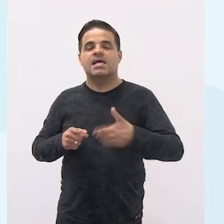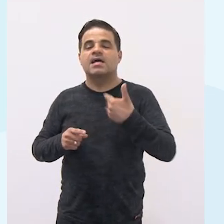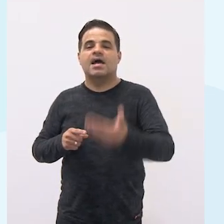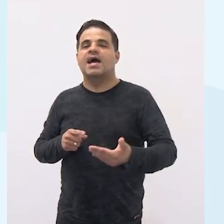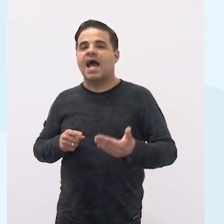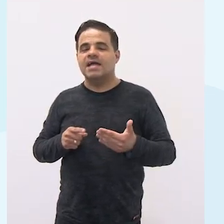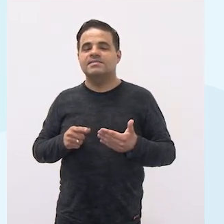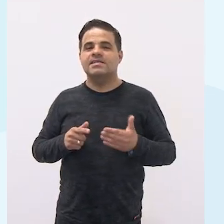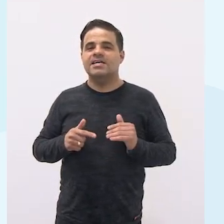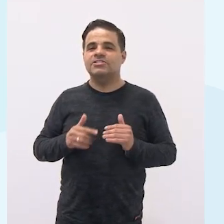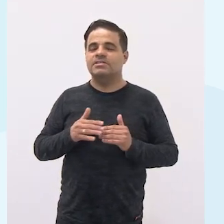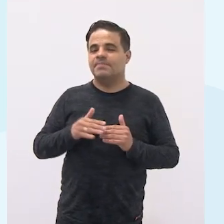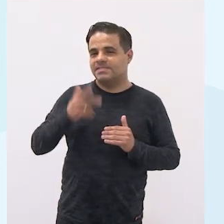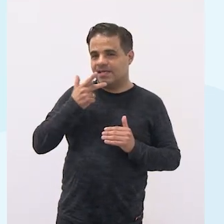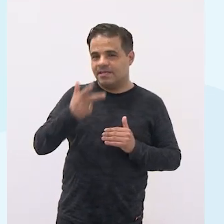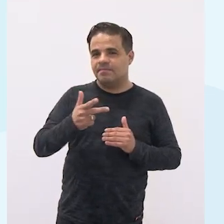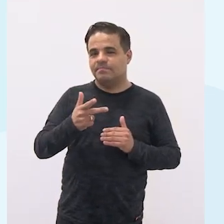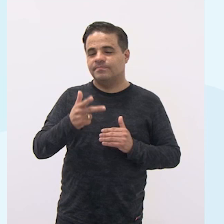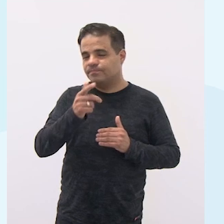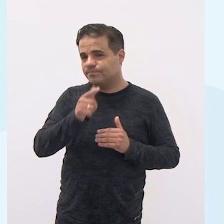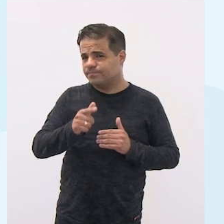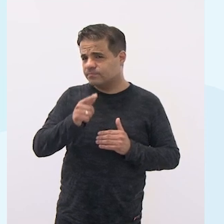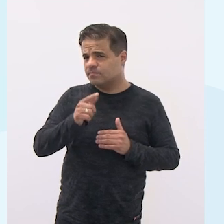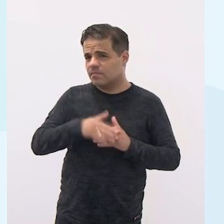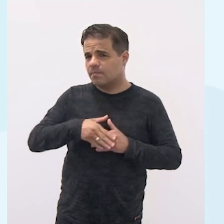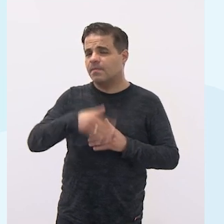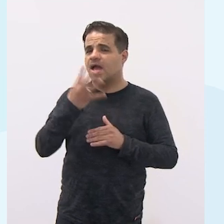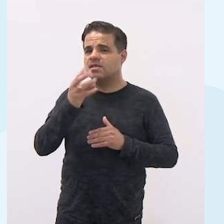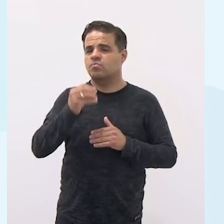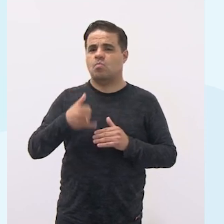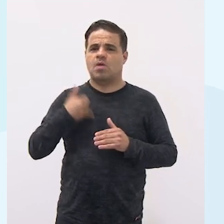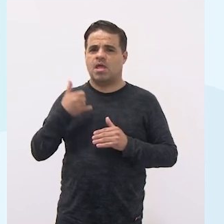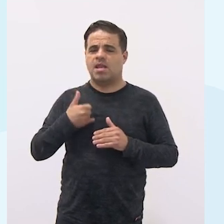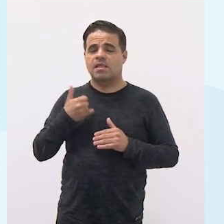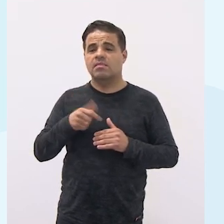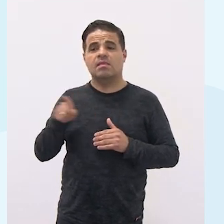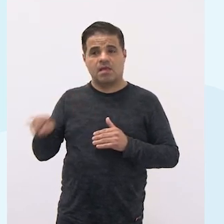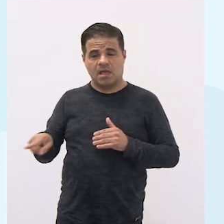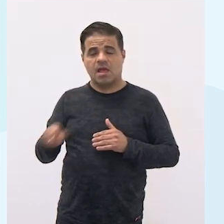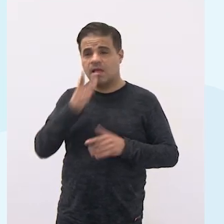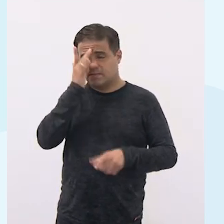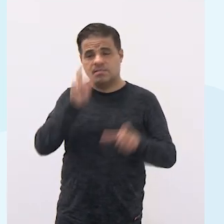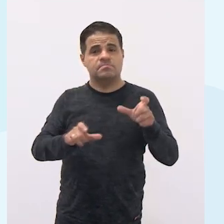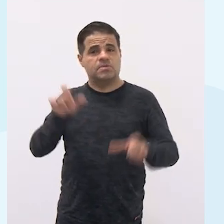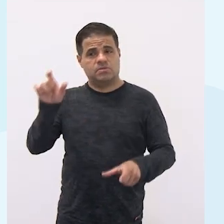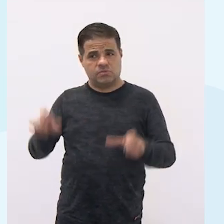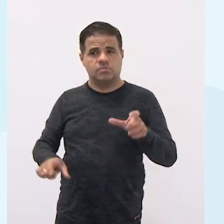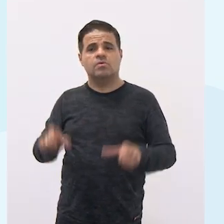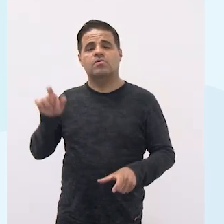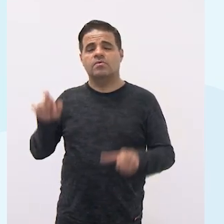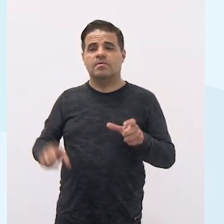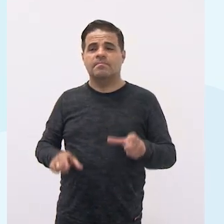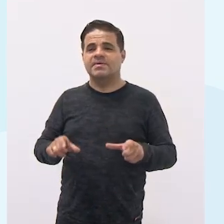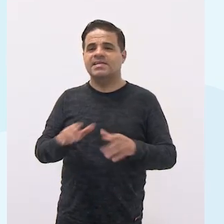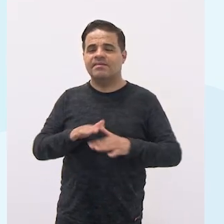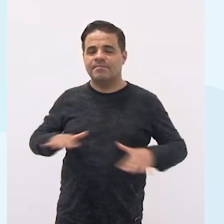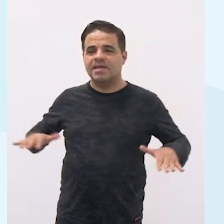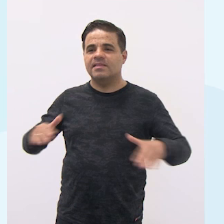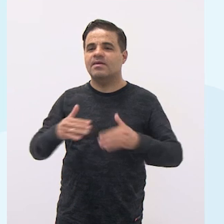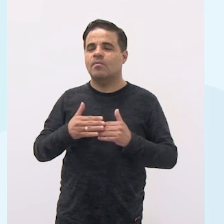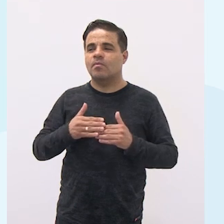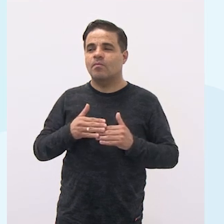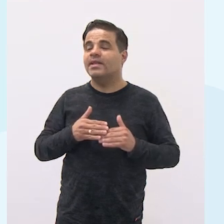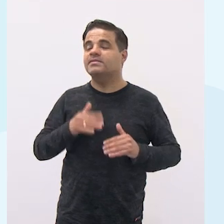de 60% das mulheres, elas tinham mais de 40 anos. E que essas pessoas, 88%